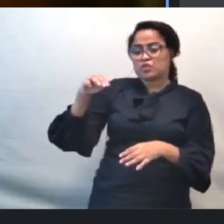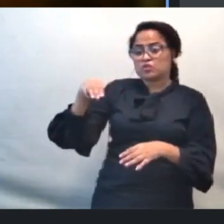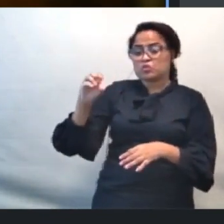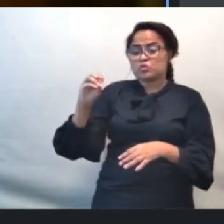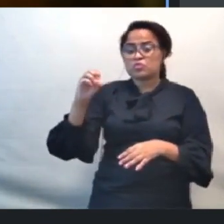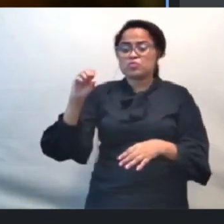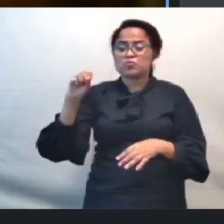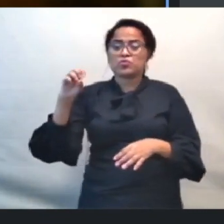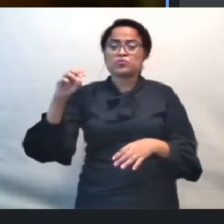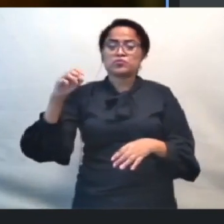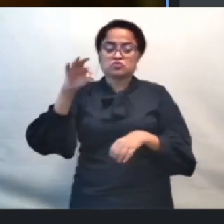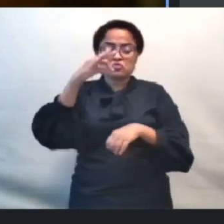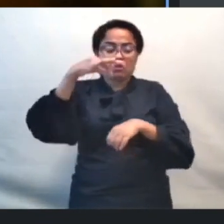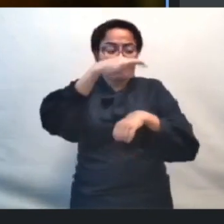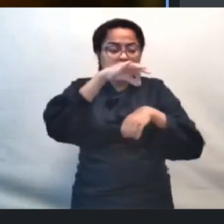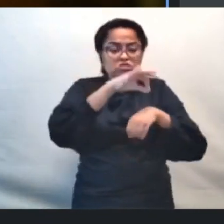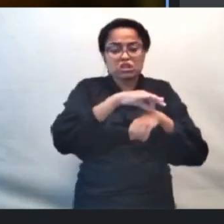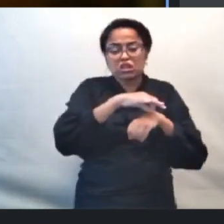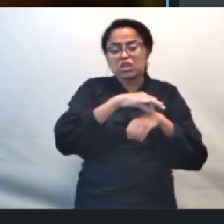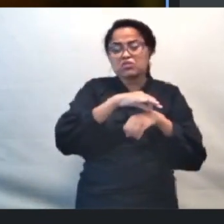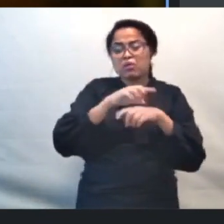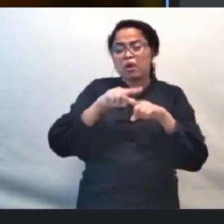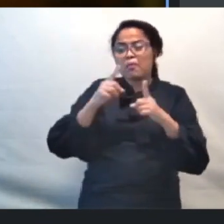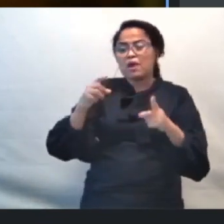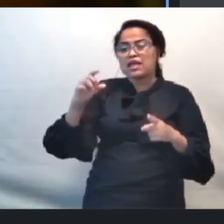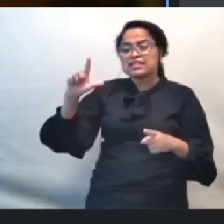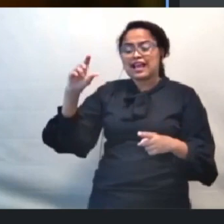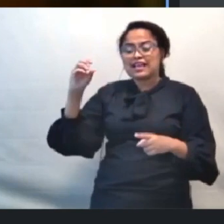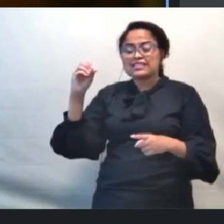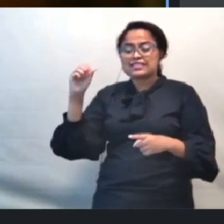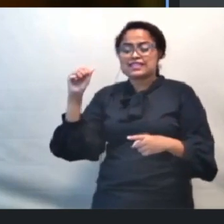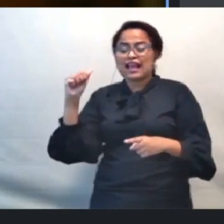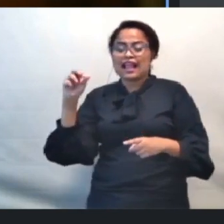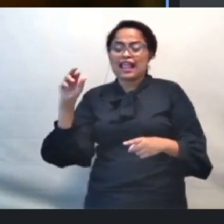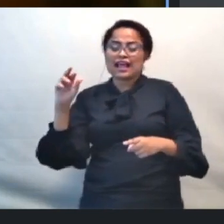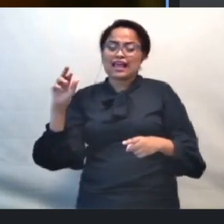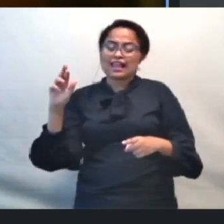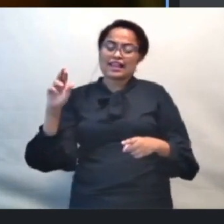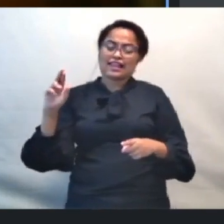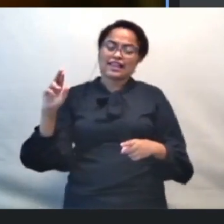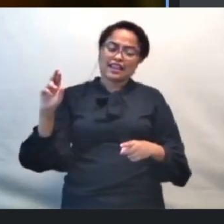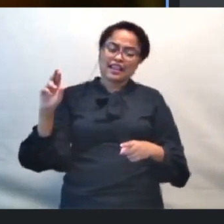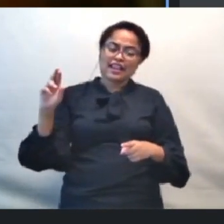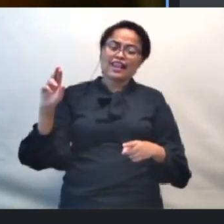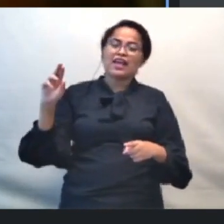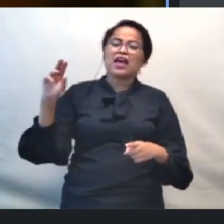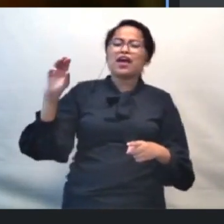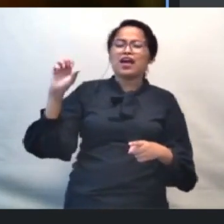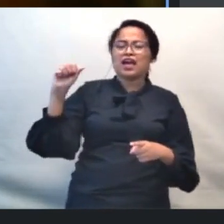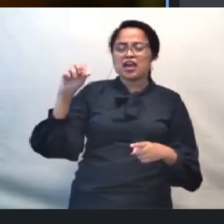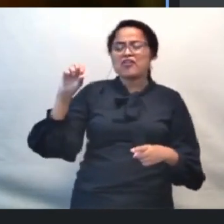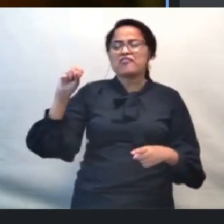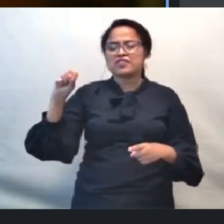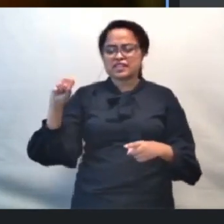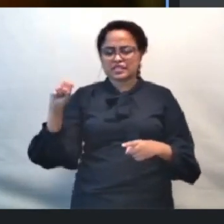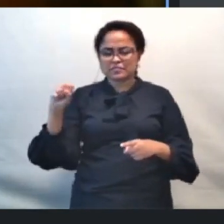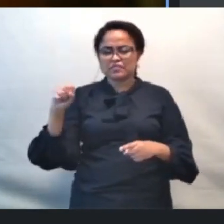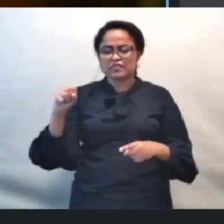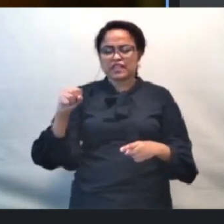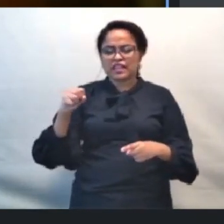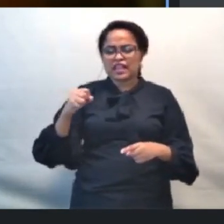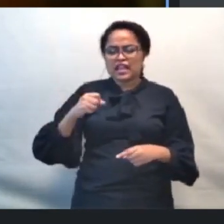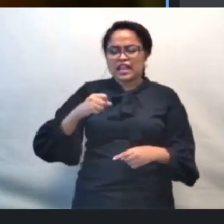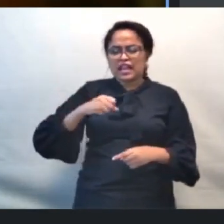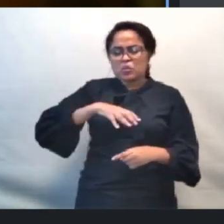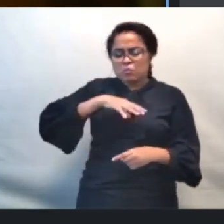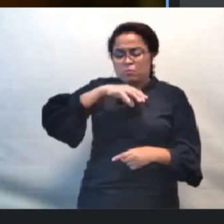tem, inclusive, algumas contraindicações muito formais, porque ele tende a ampliar muito as doenças respiratórias nas regiões onde ele é aplicado. Hoje, o